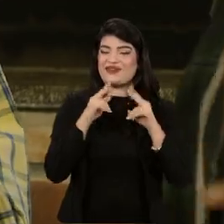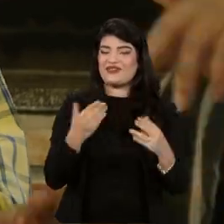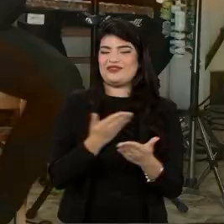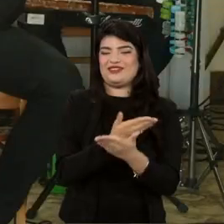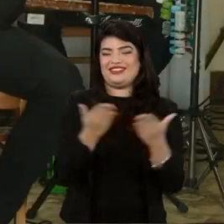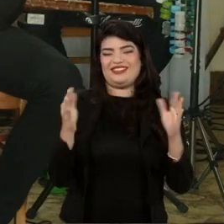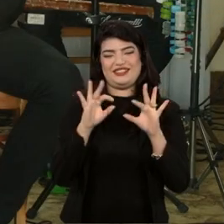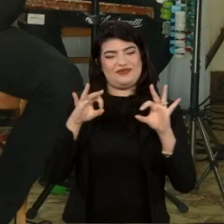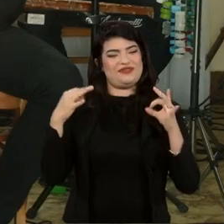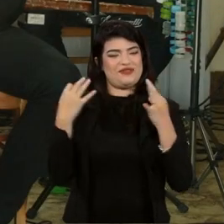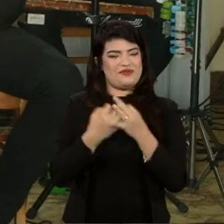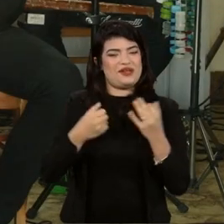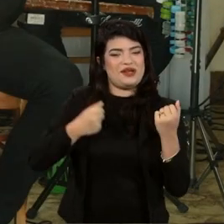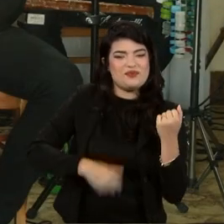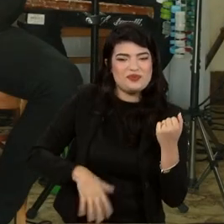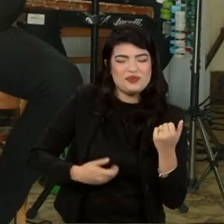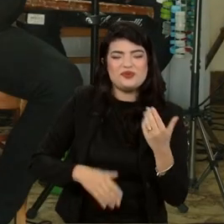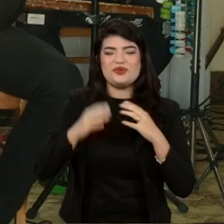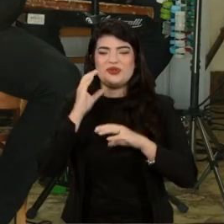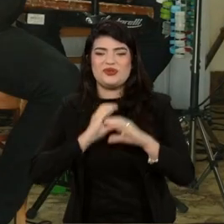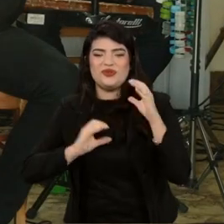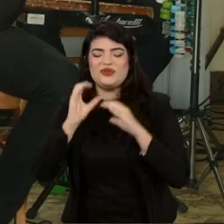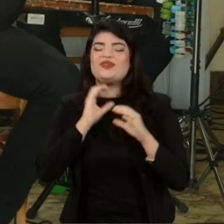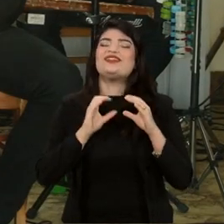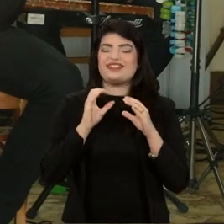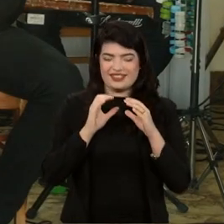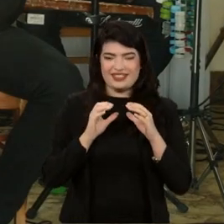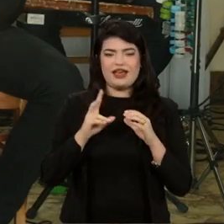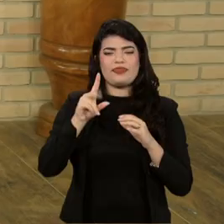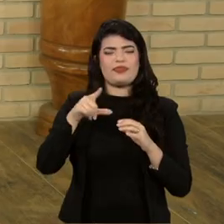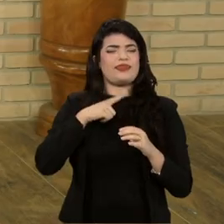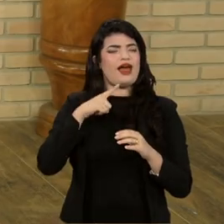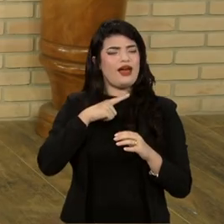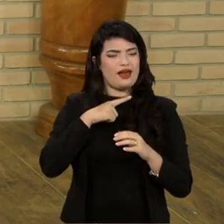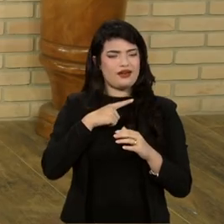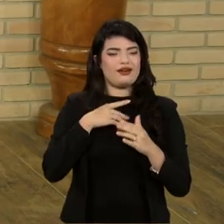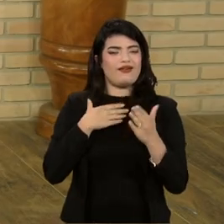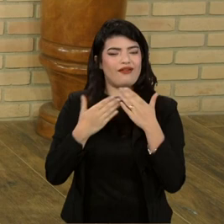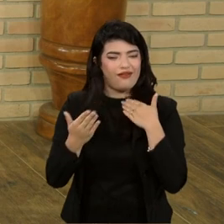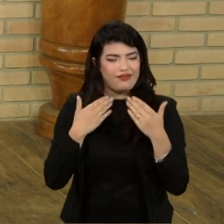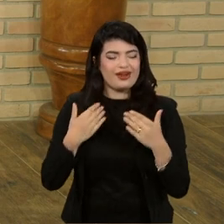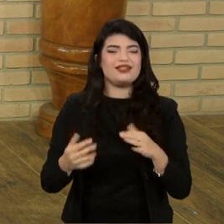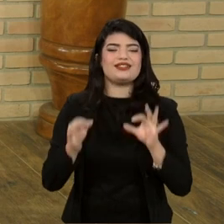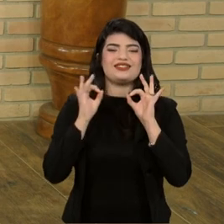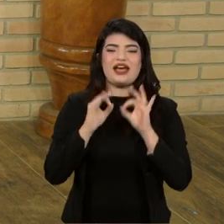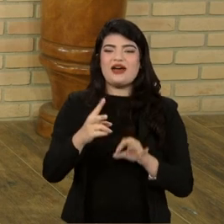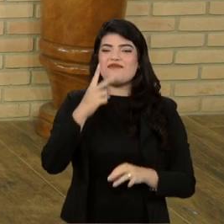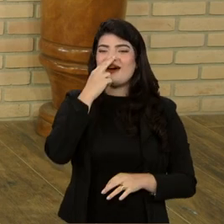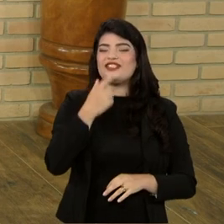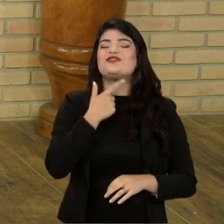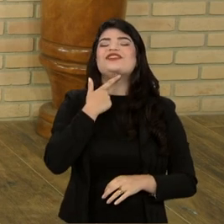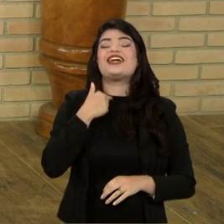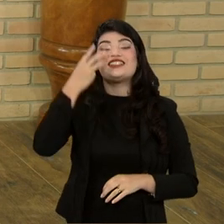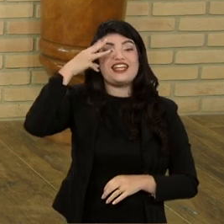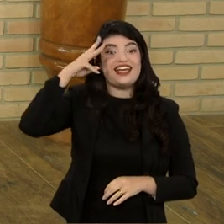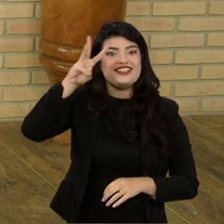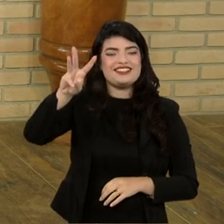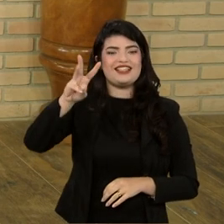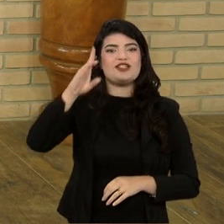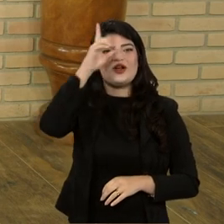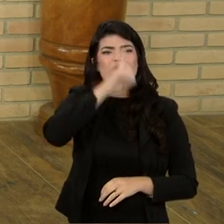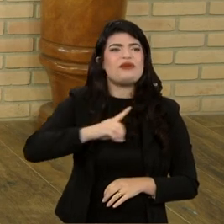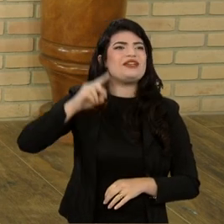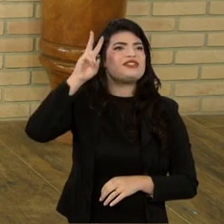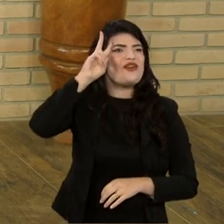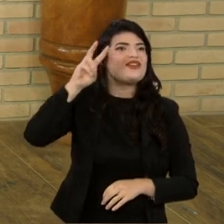família. Vamos ter muito que prosear, né, Sérgio? Temos muito. Ó, tem, fica 3 dias fazendo programa aqui. Domingo, segunda, terça,